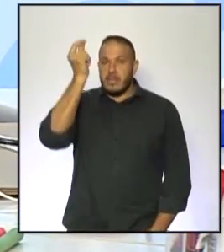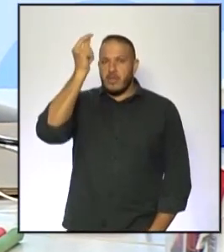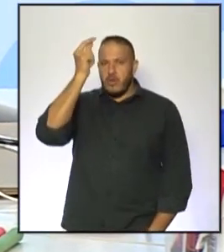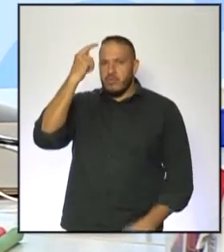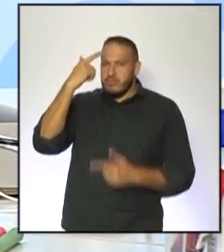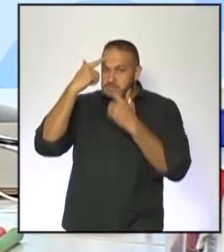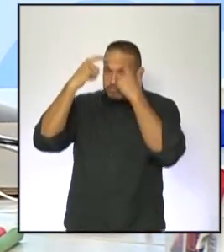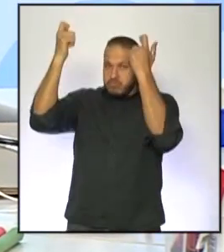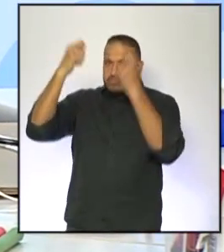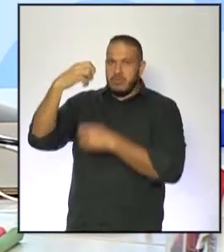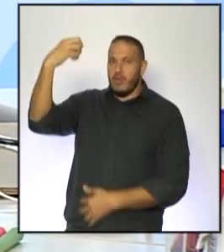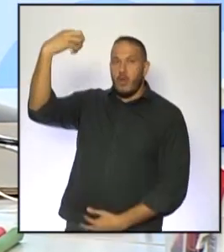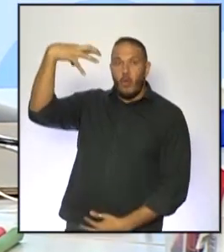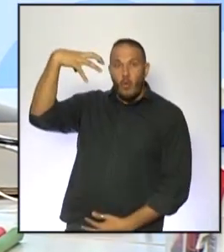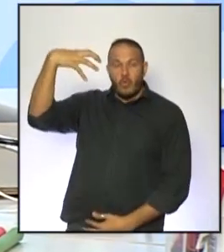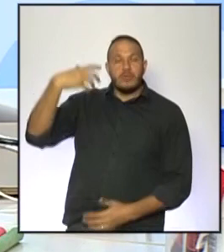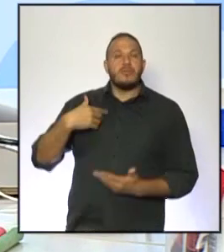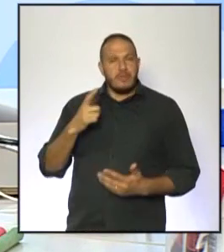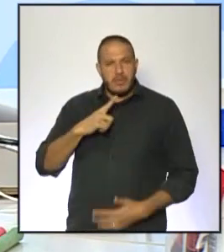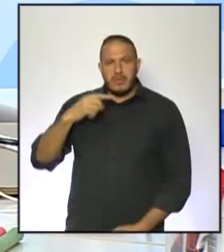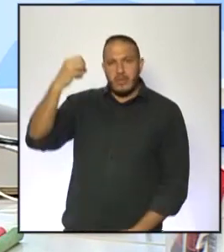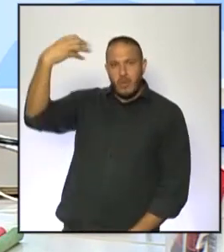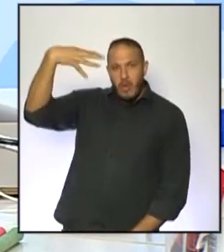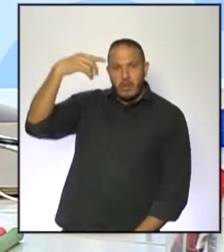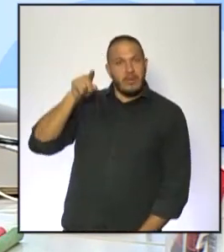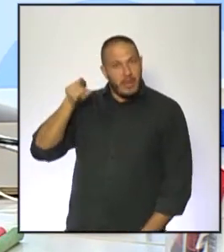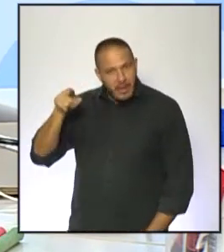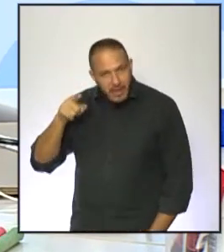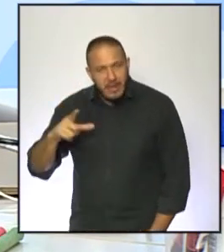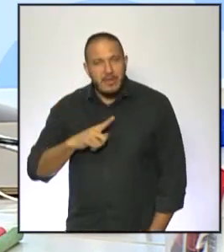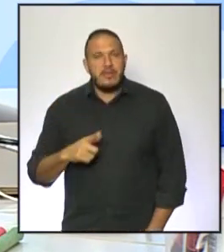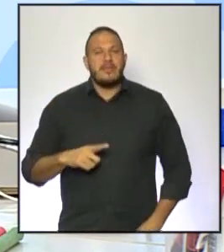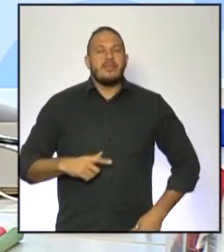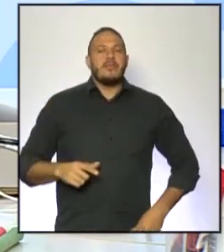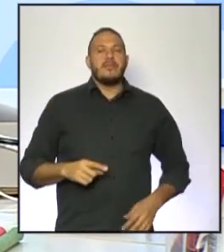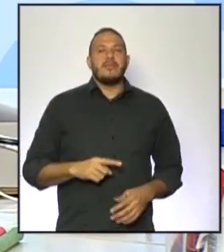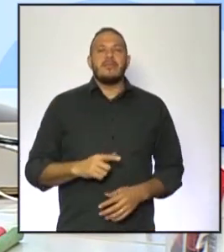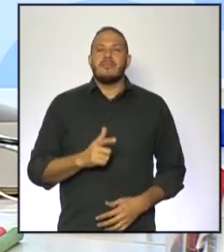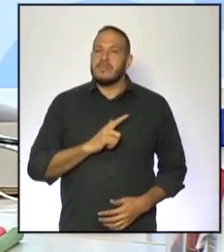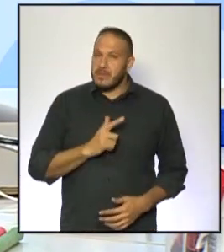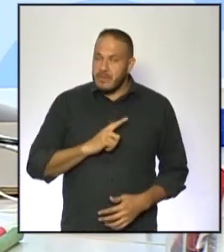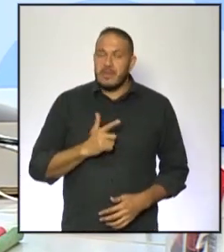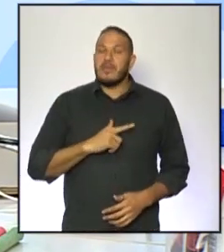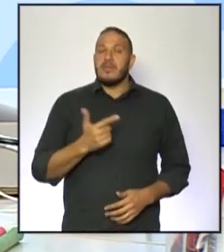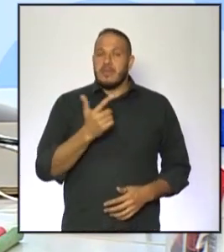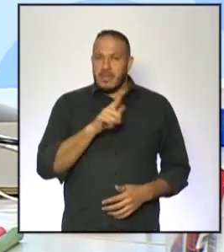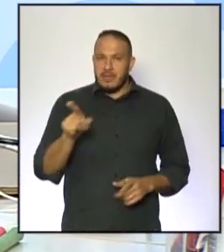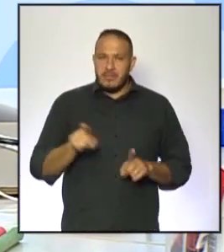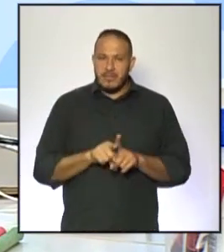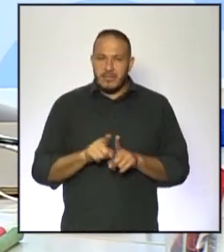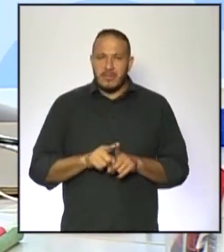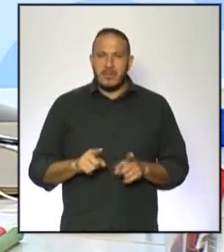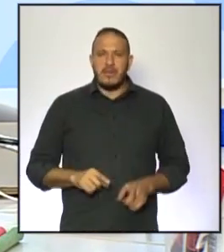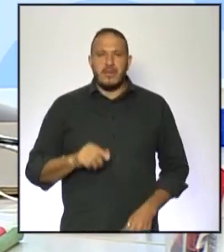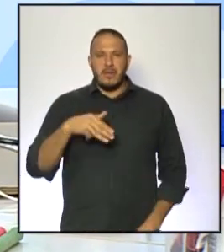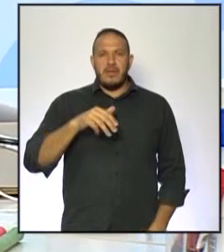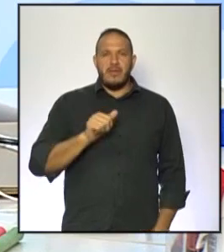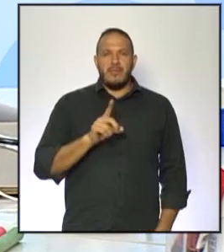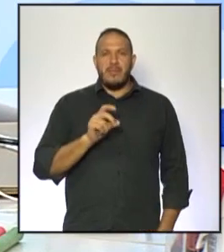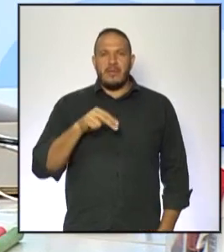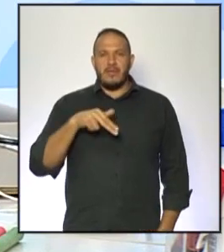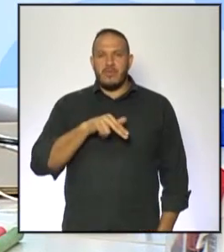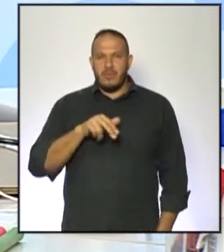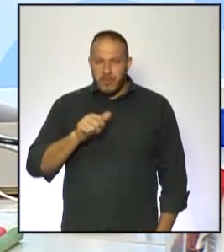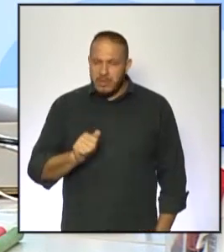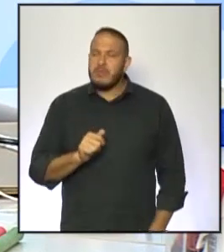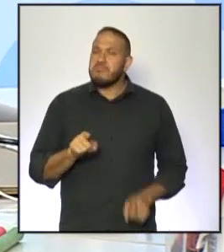hoje nós temos luz, graças a esse grande inventor. Além disso, nós temos tela, Madonna. E